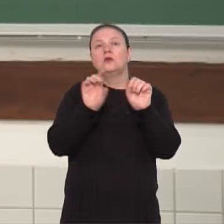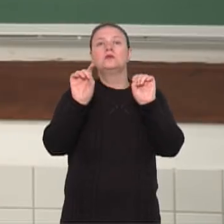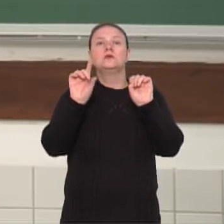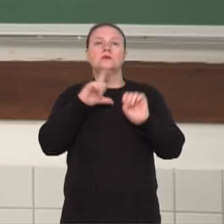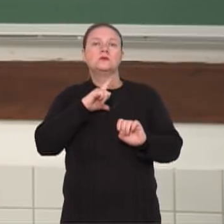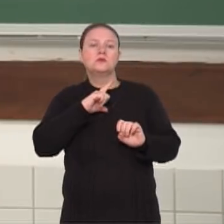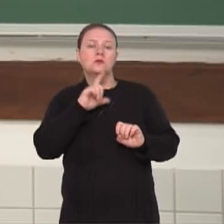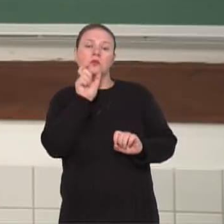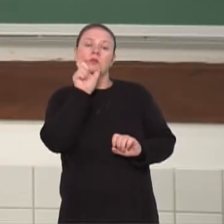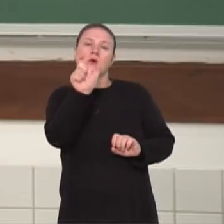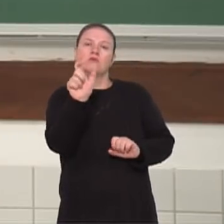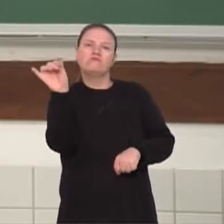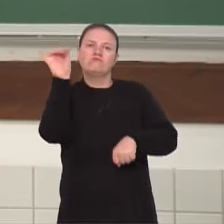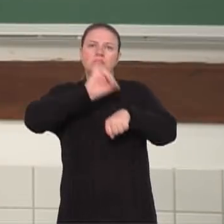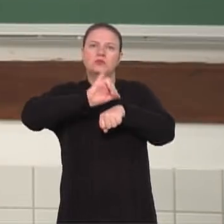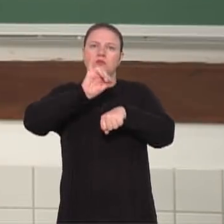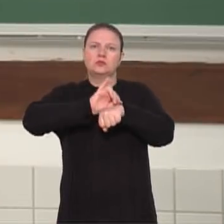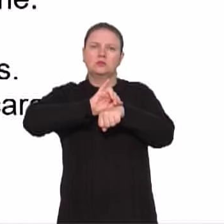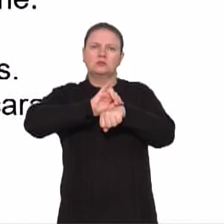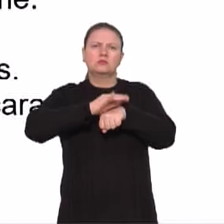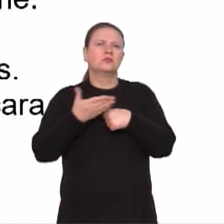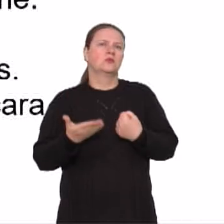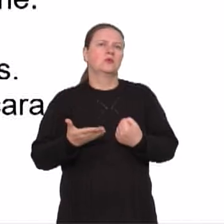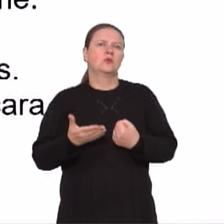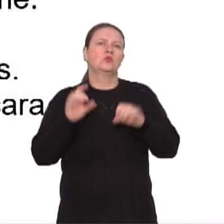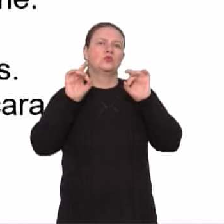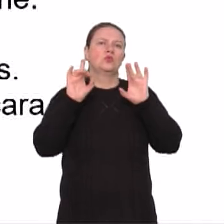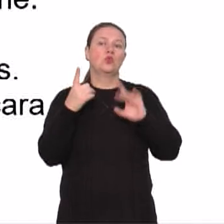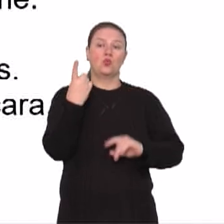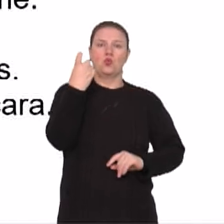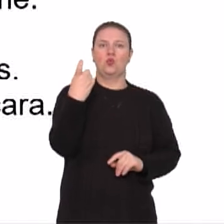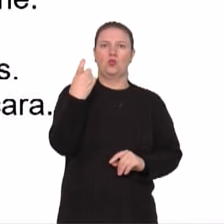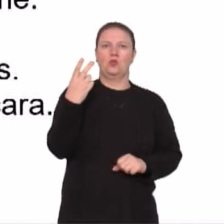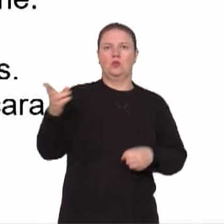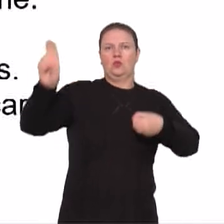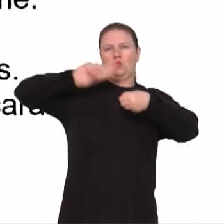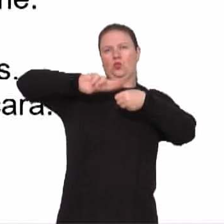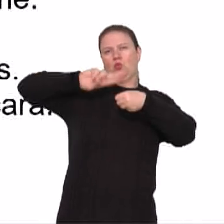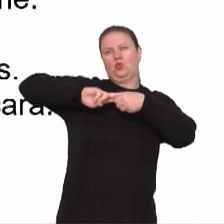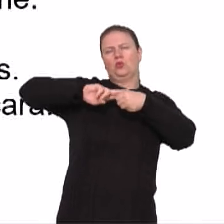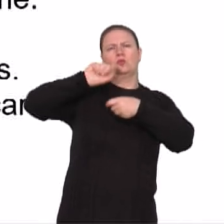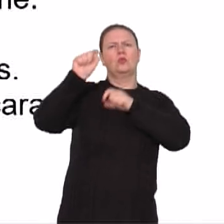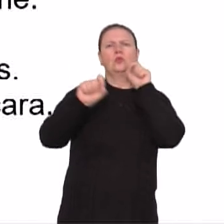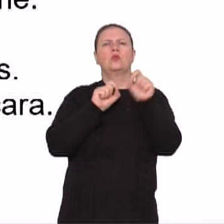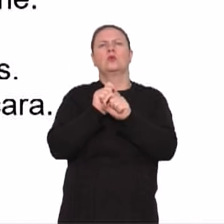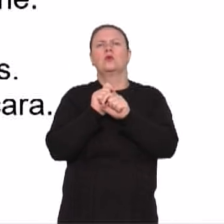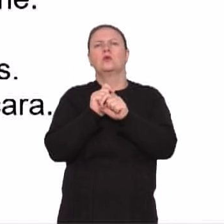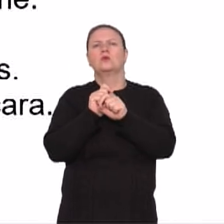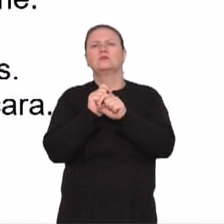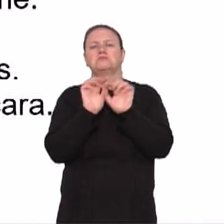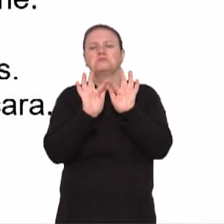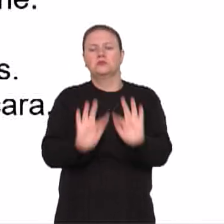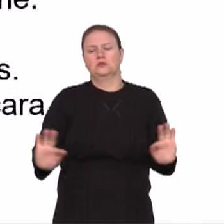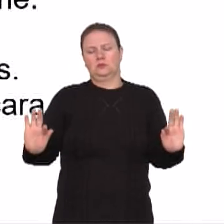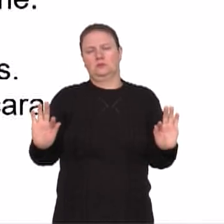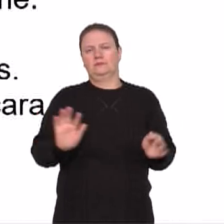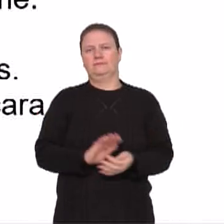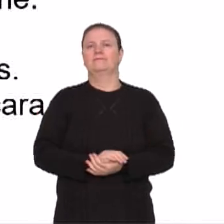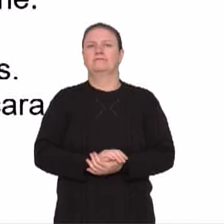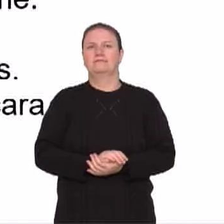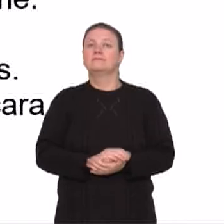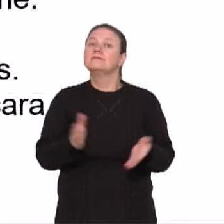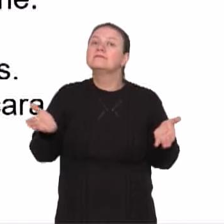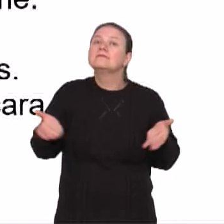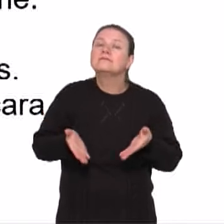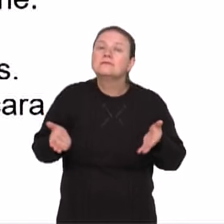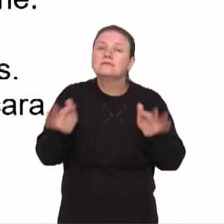chama de núcleo do sujeito. Então, quando só tem um núcleo no sujeito, esse sujeito ele é considerado simples.